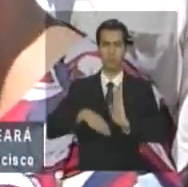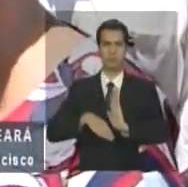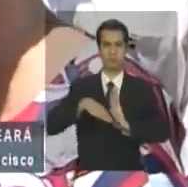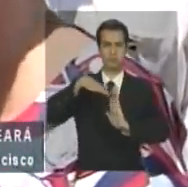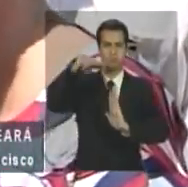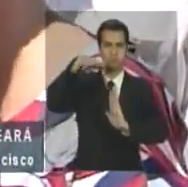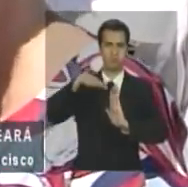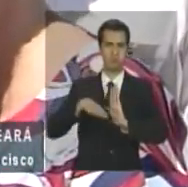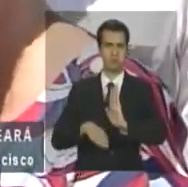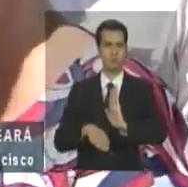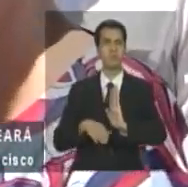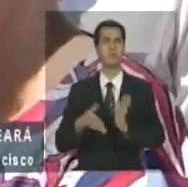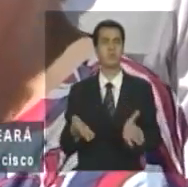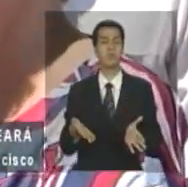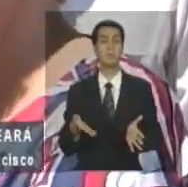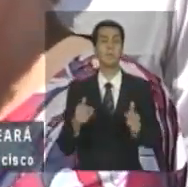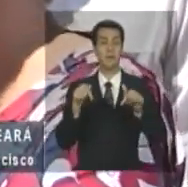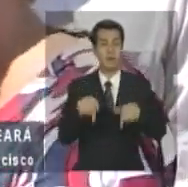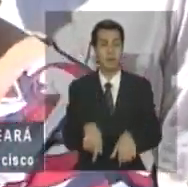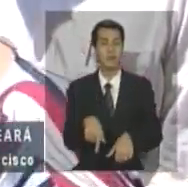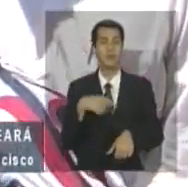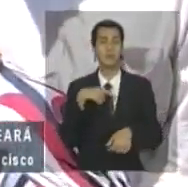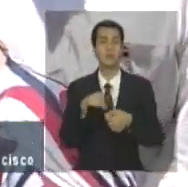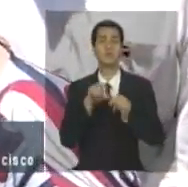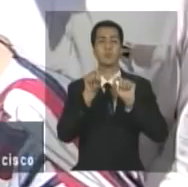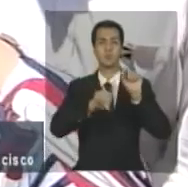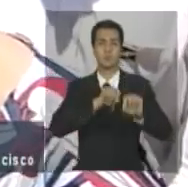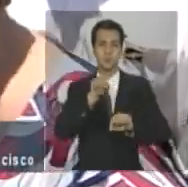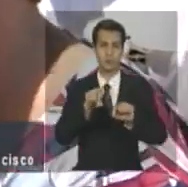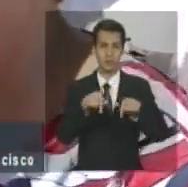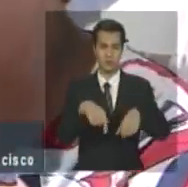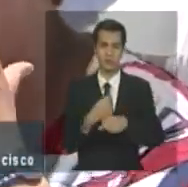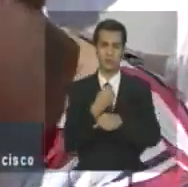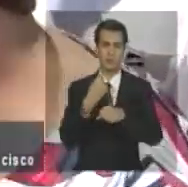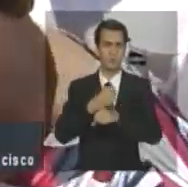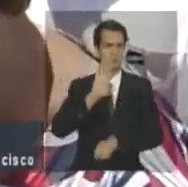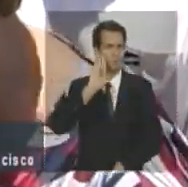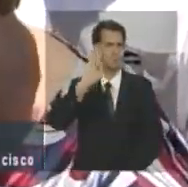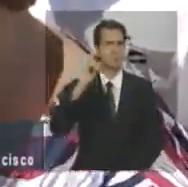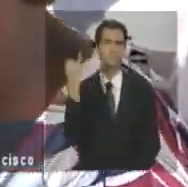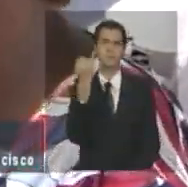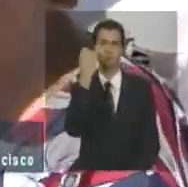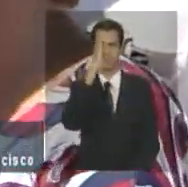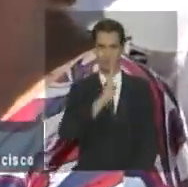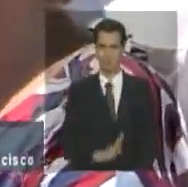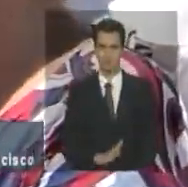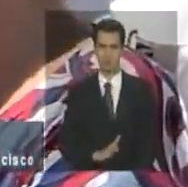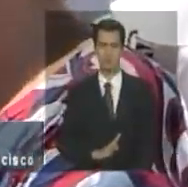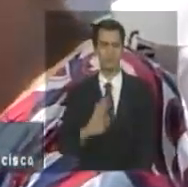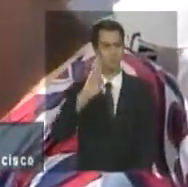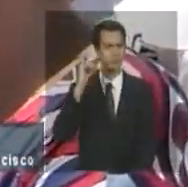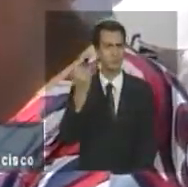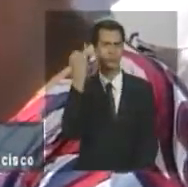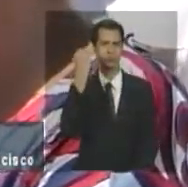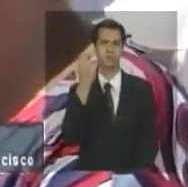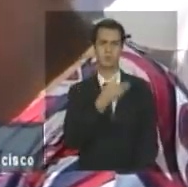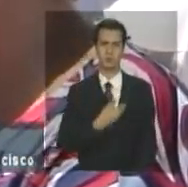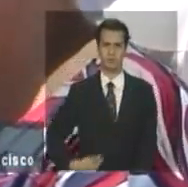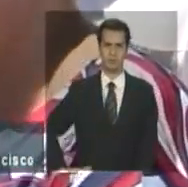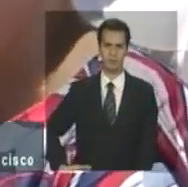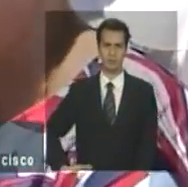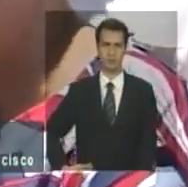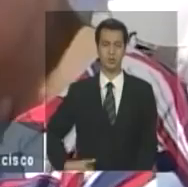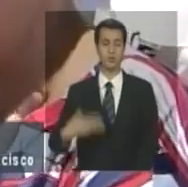que eu estou fazendo aqui é o seguinte: essa é uma obra prioritária para o governo, prioritária para o Brasil. Dentro do Ministério